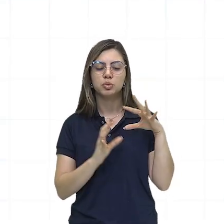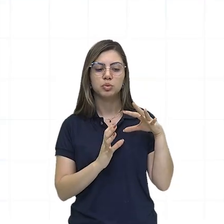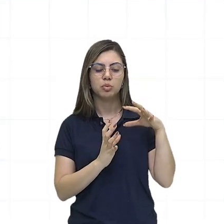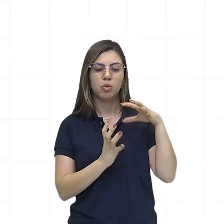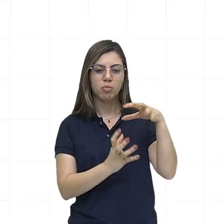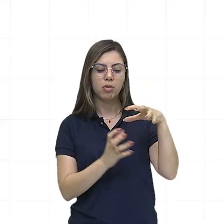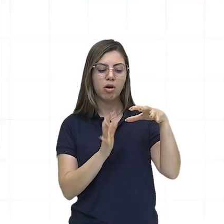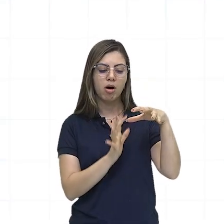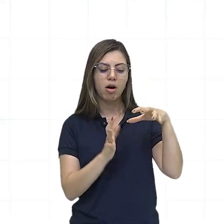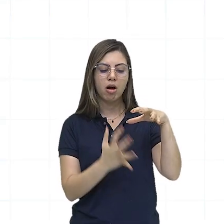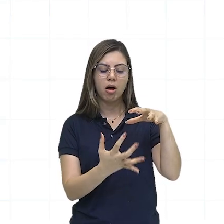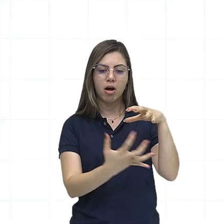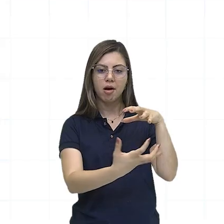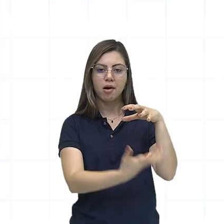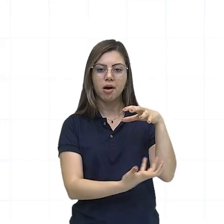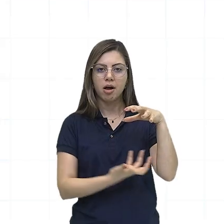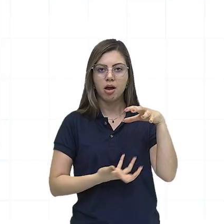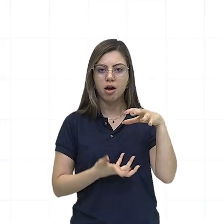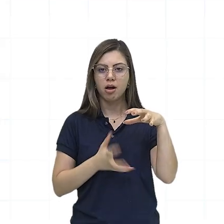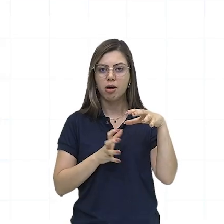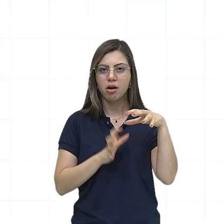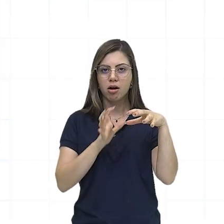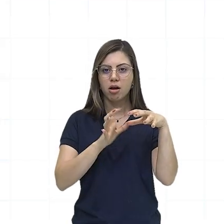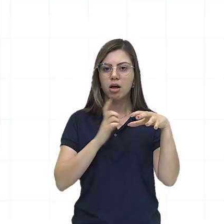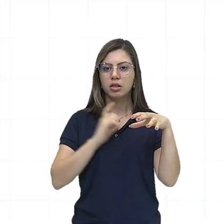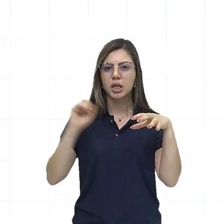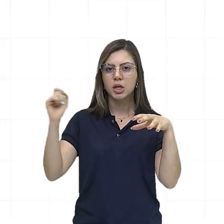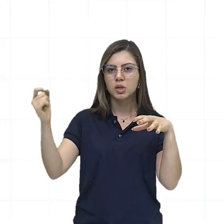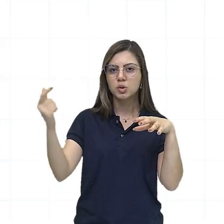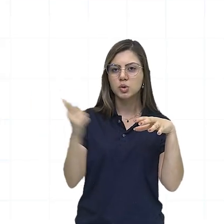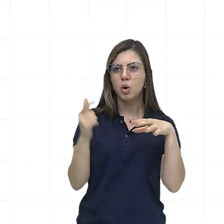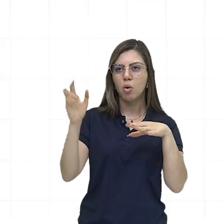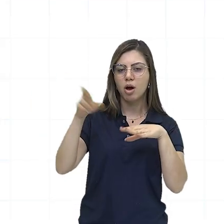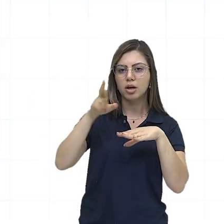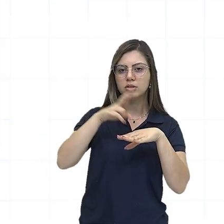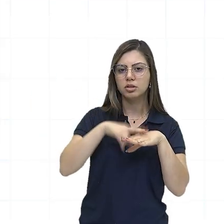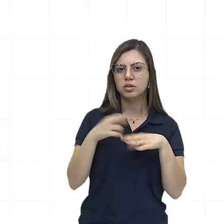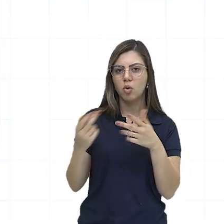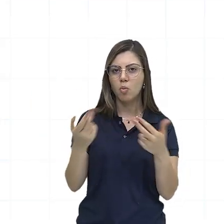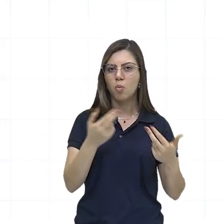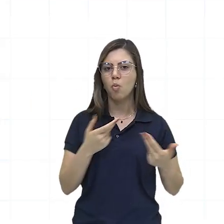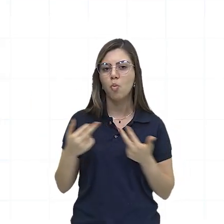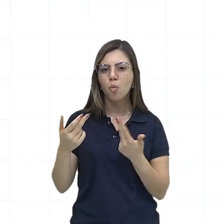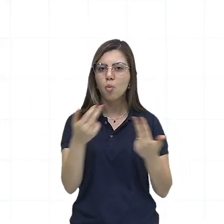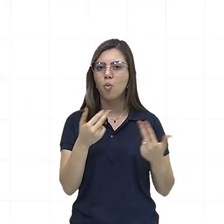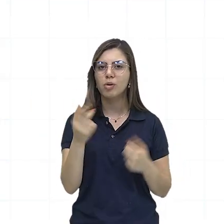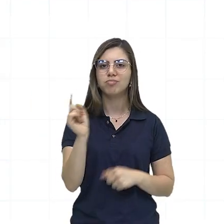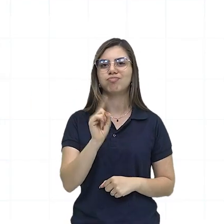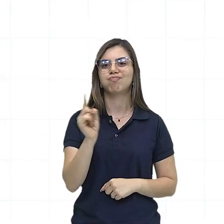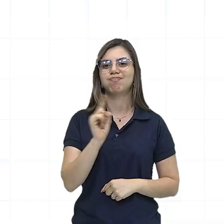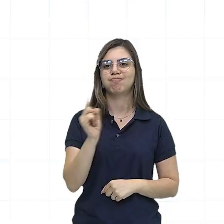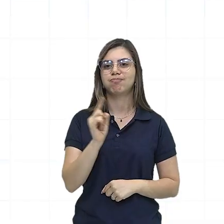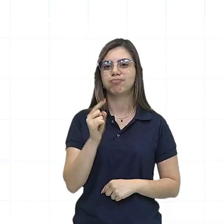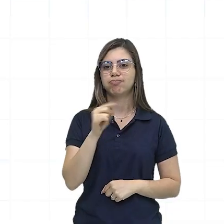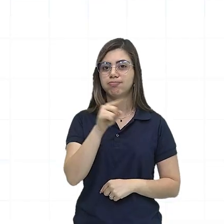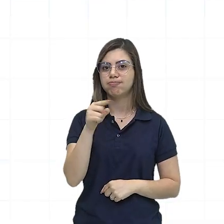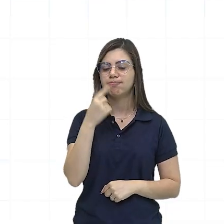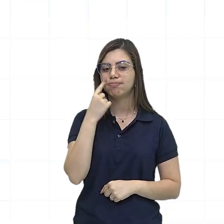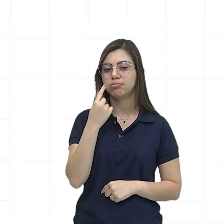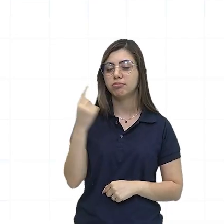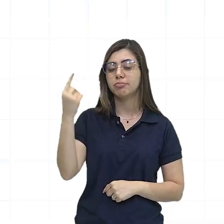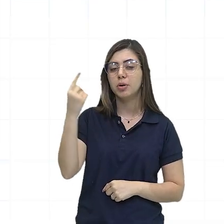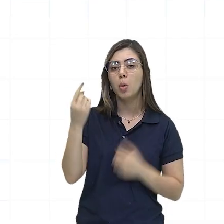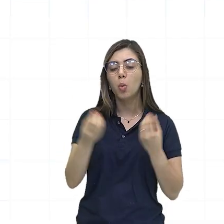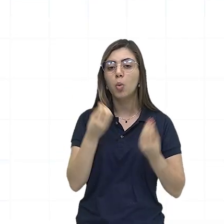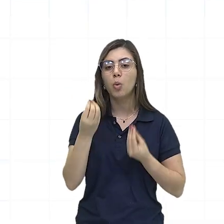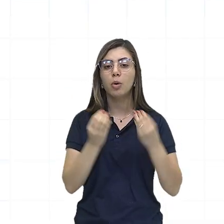nosso planeta, eles recebem a mesma quantidade de luz e radiação solar. Observem